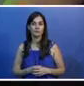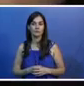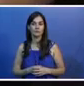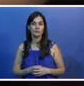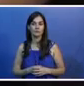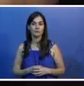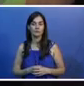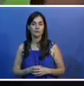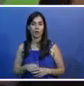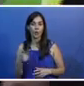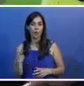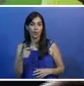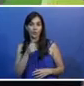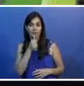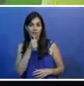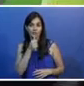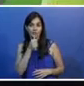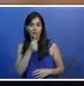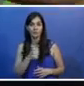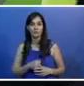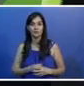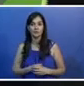Outro exemplo que nós temos,